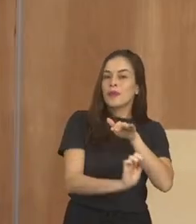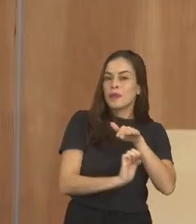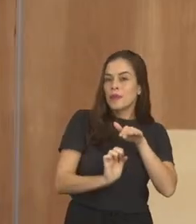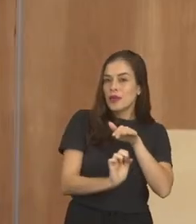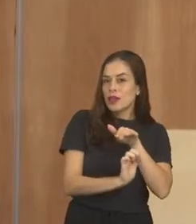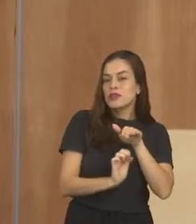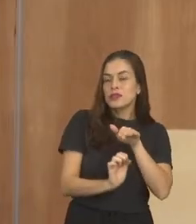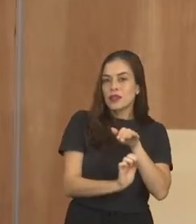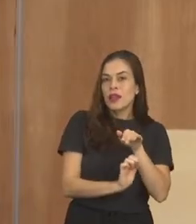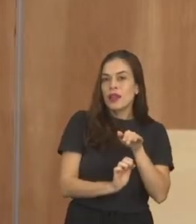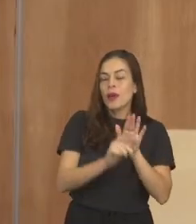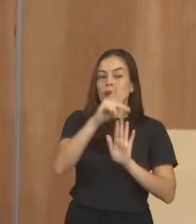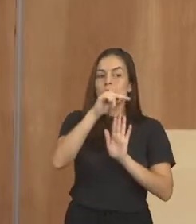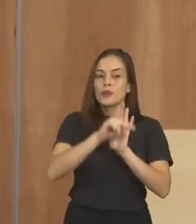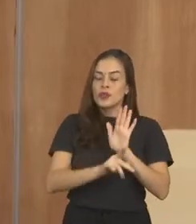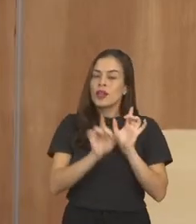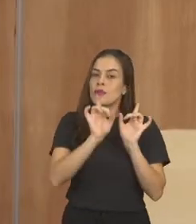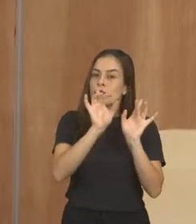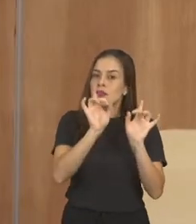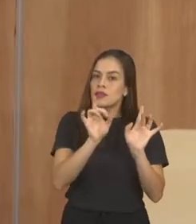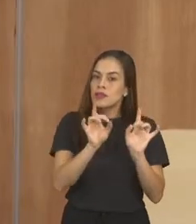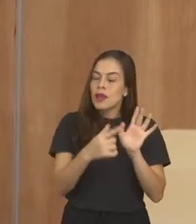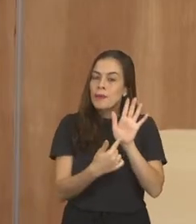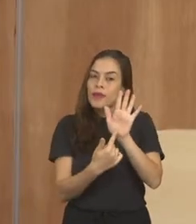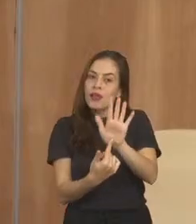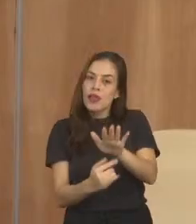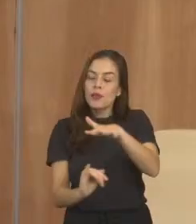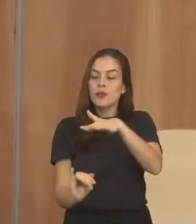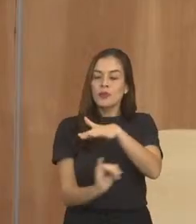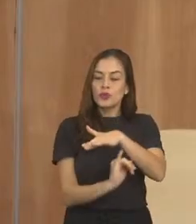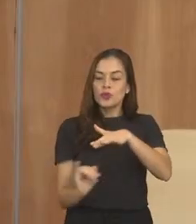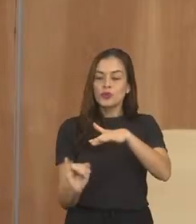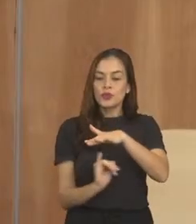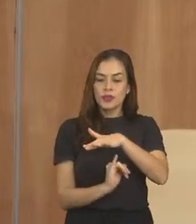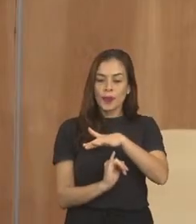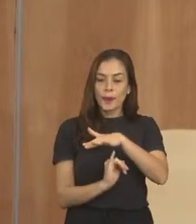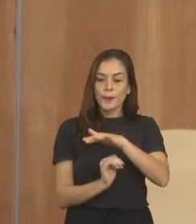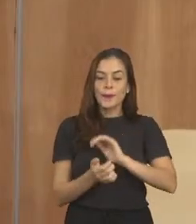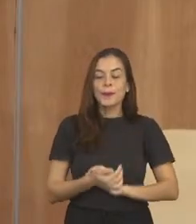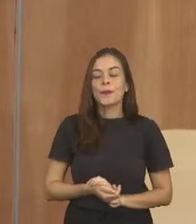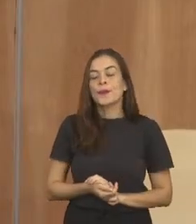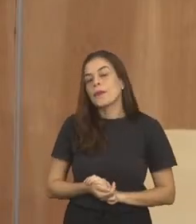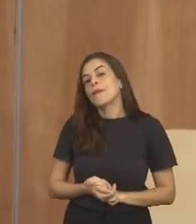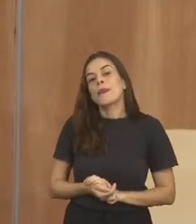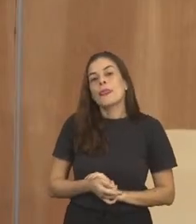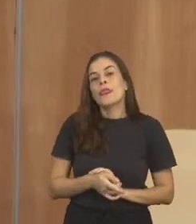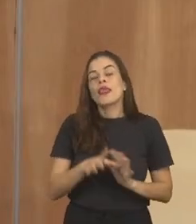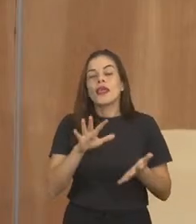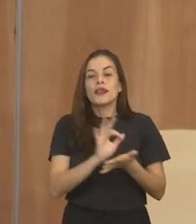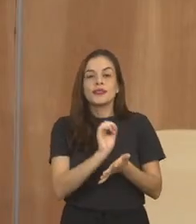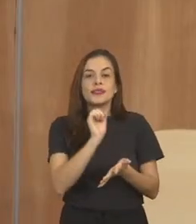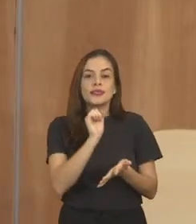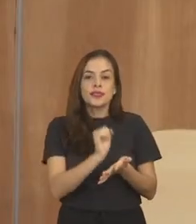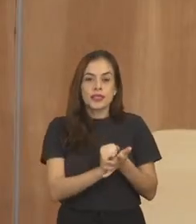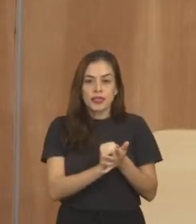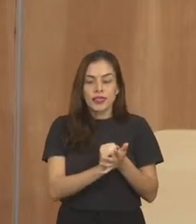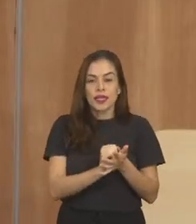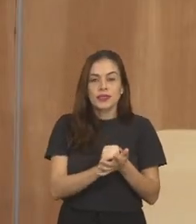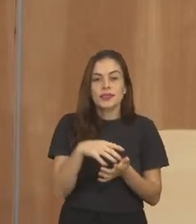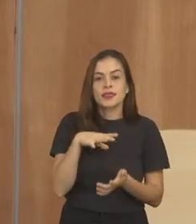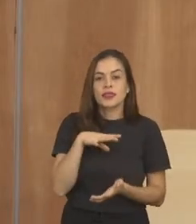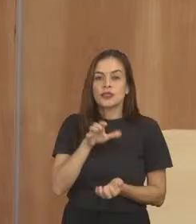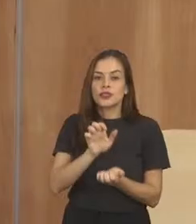projetos específicos apresentados por entidades filantrópicas, regularmente inscritas no município de